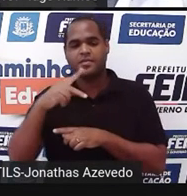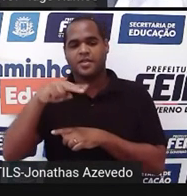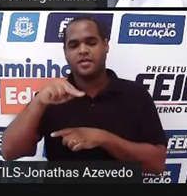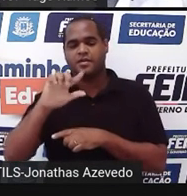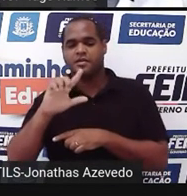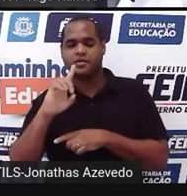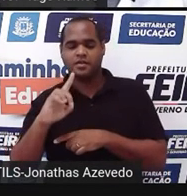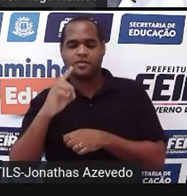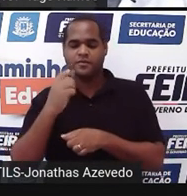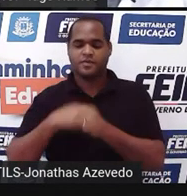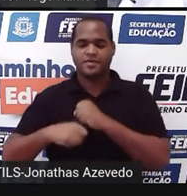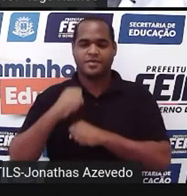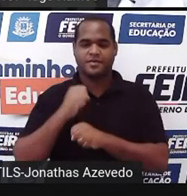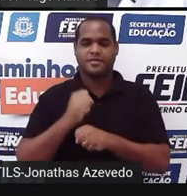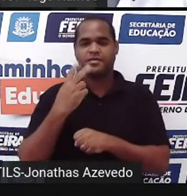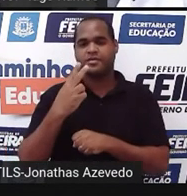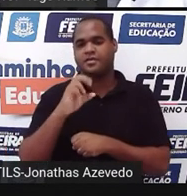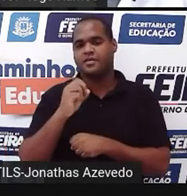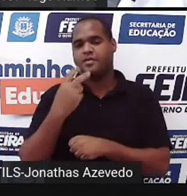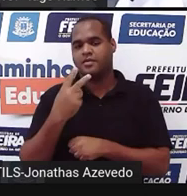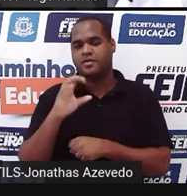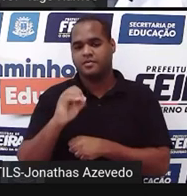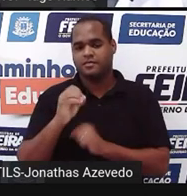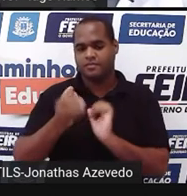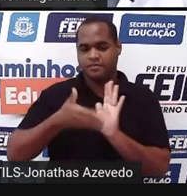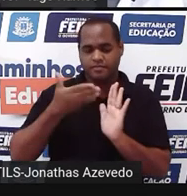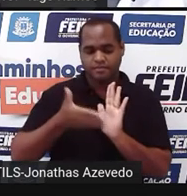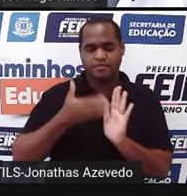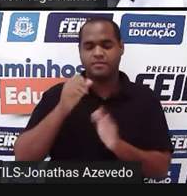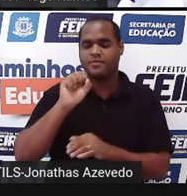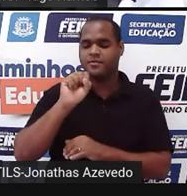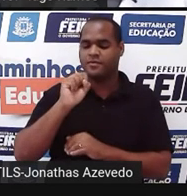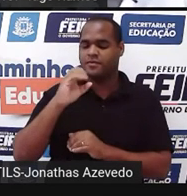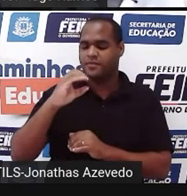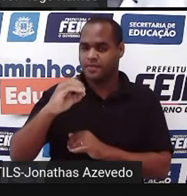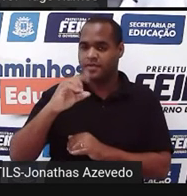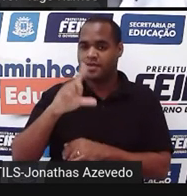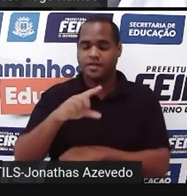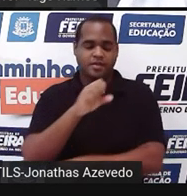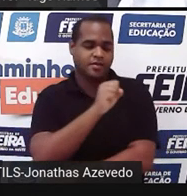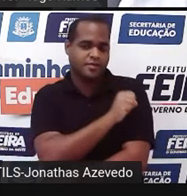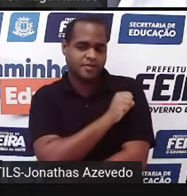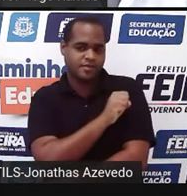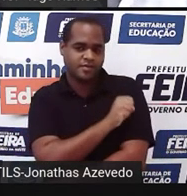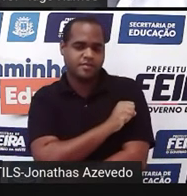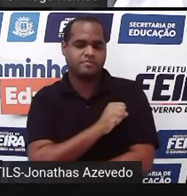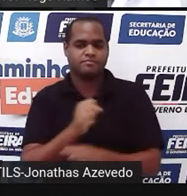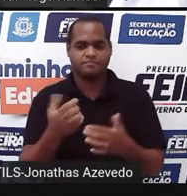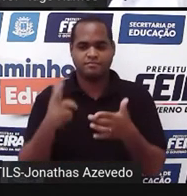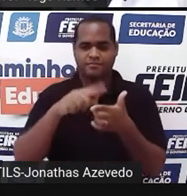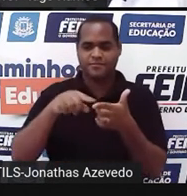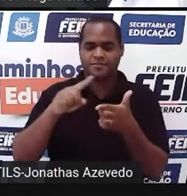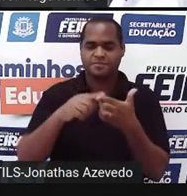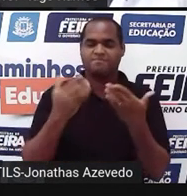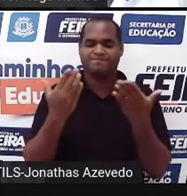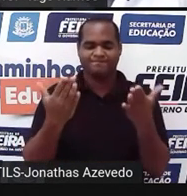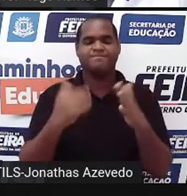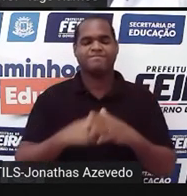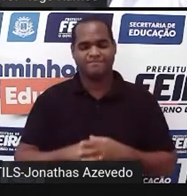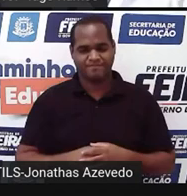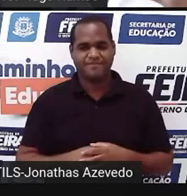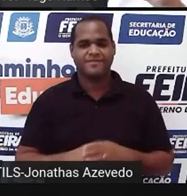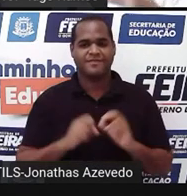faz parte do Plano Nacional do livro didático do ano de 2020 a o livro de oitavo ano esse problema está na página